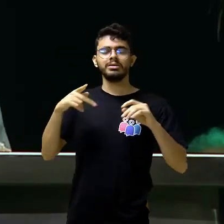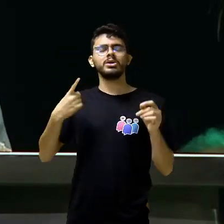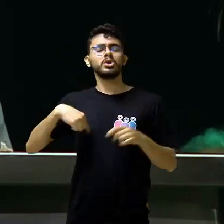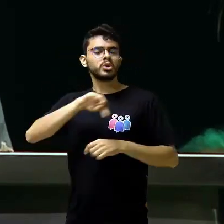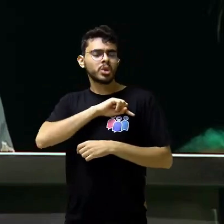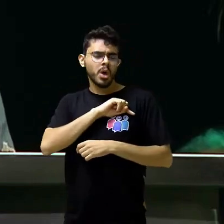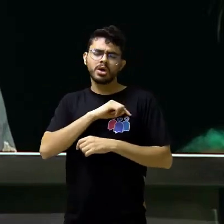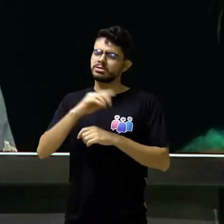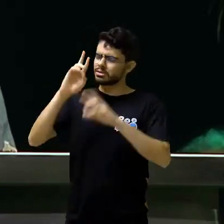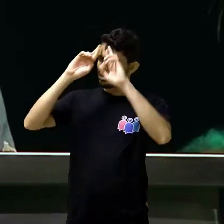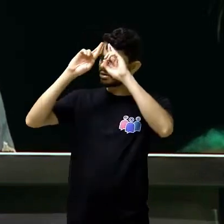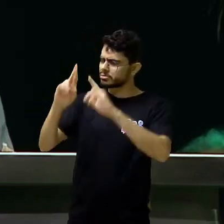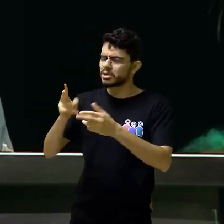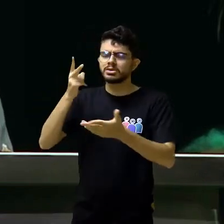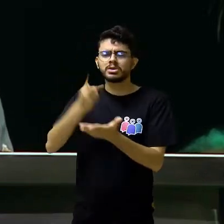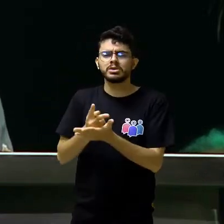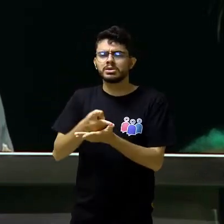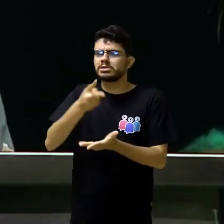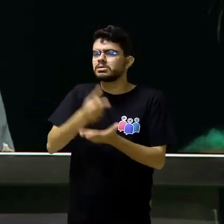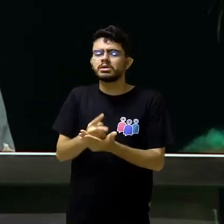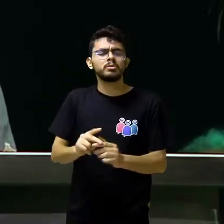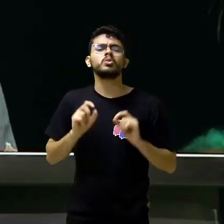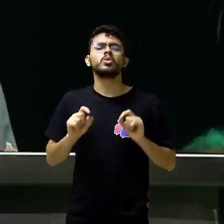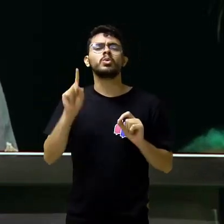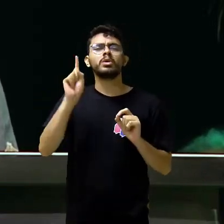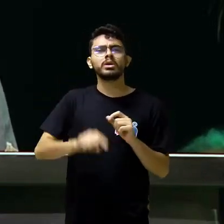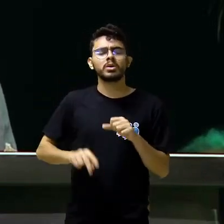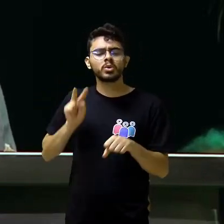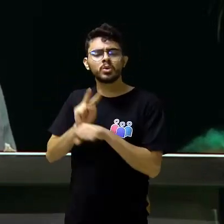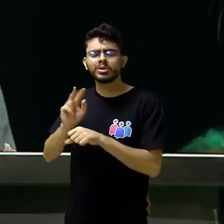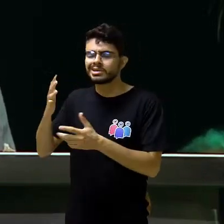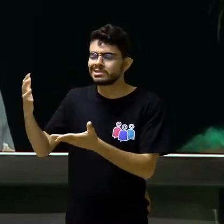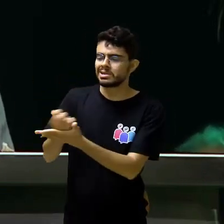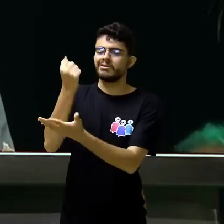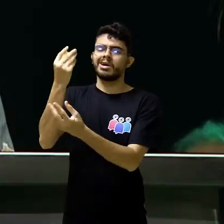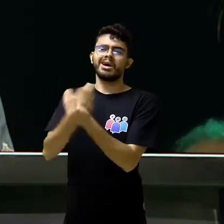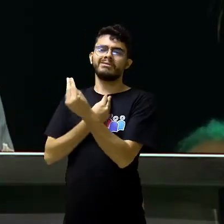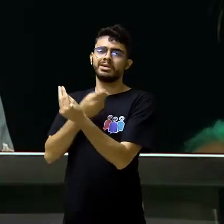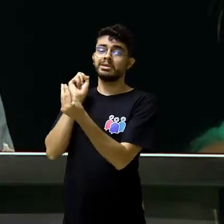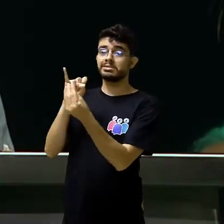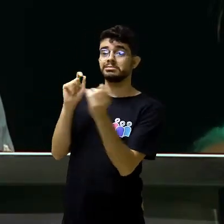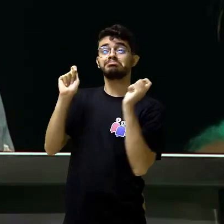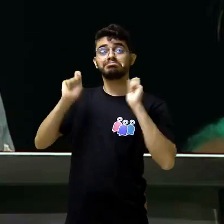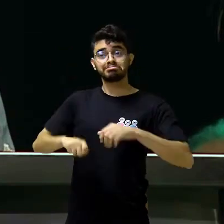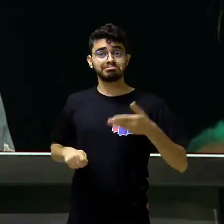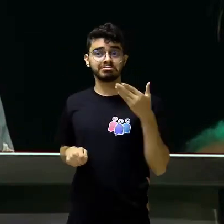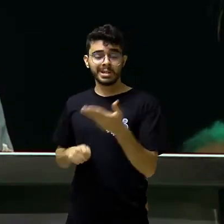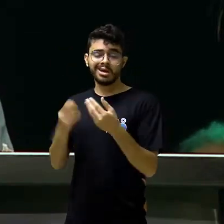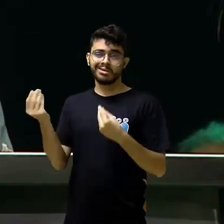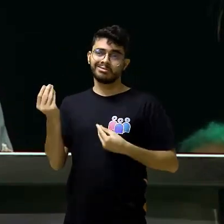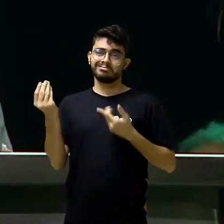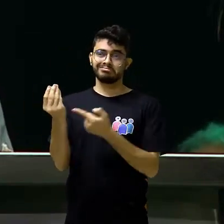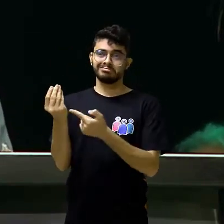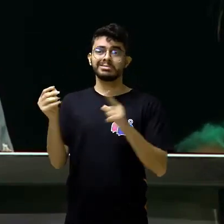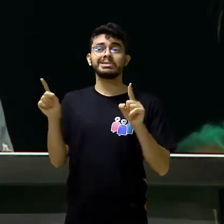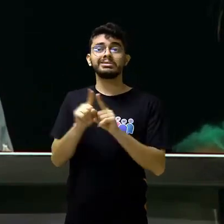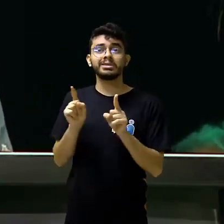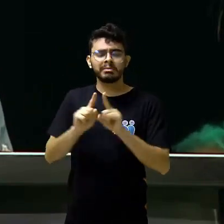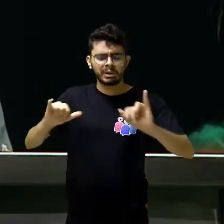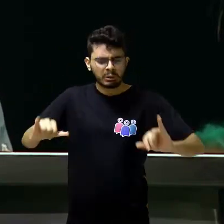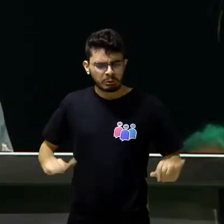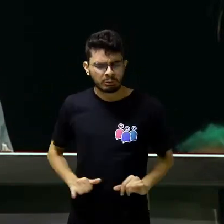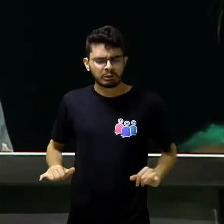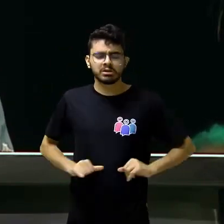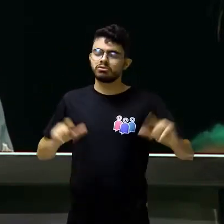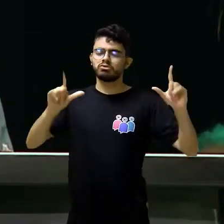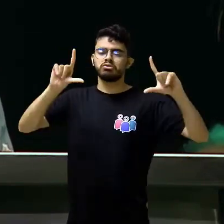devoção sempre deverá ser para salvá-la quando possível e amenizar o